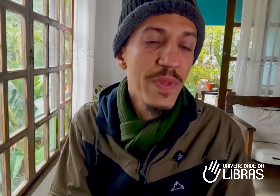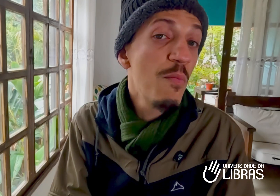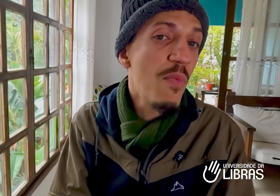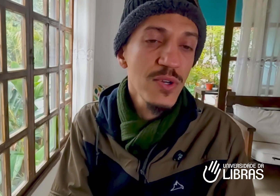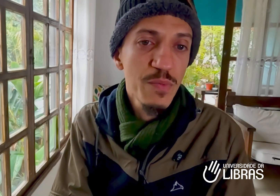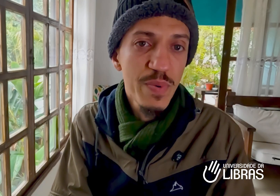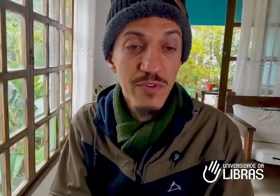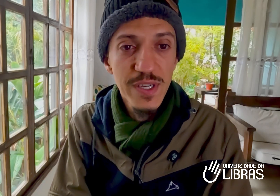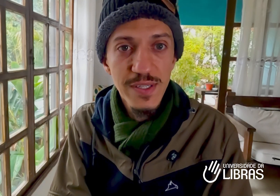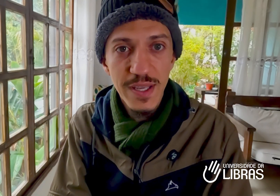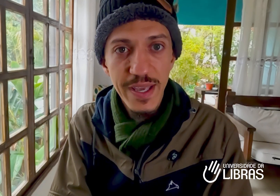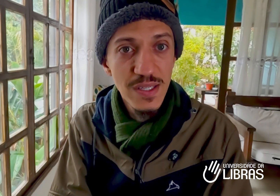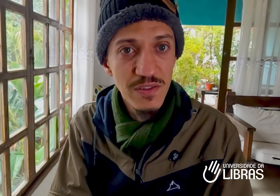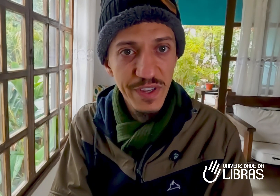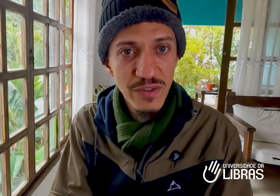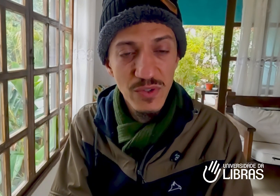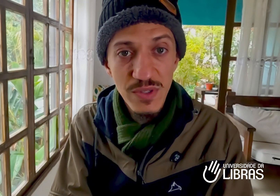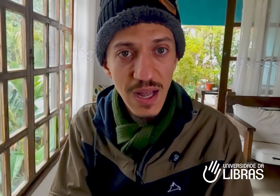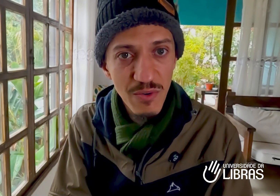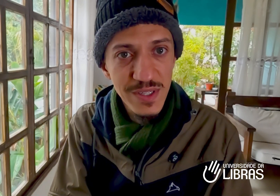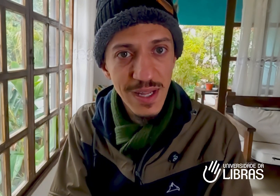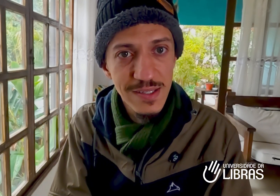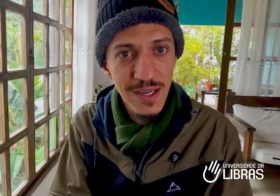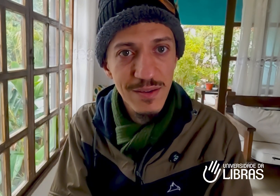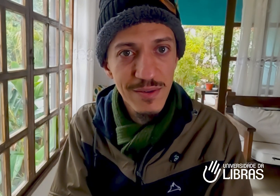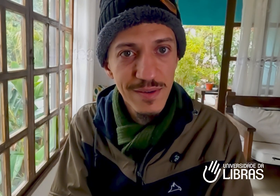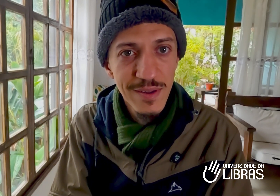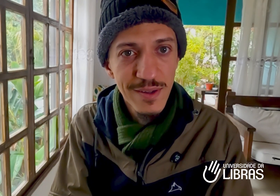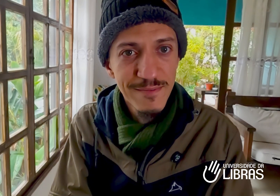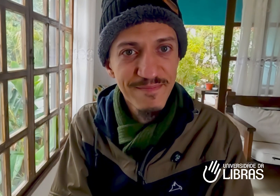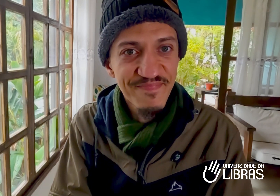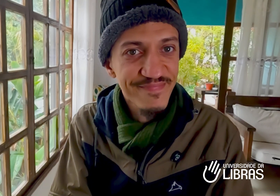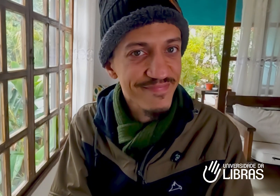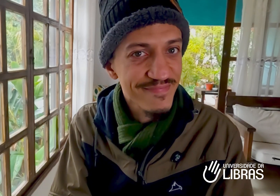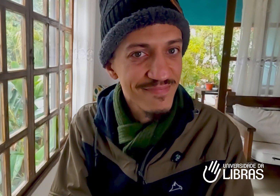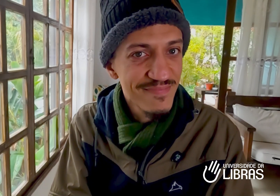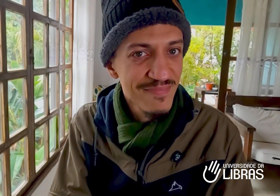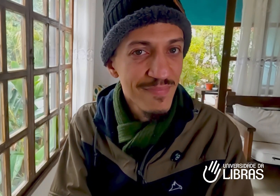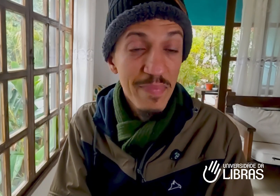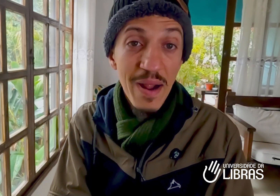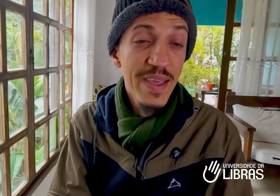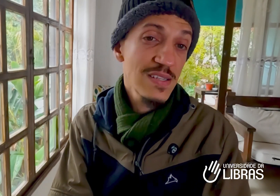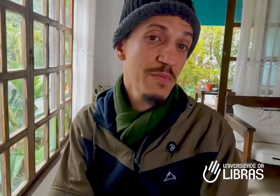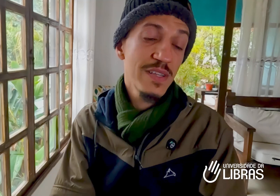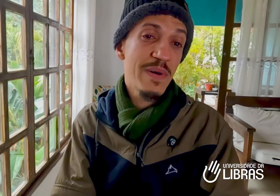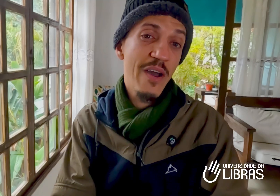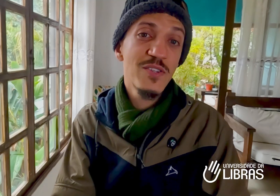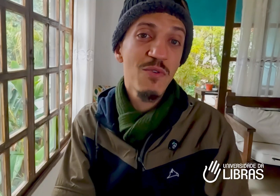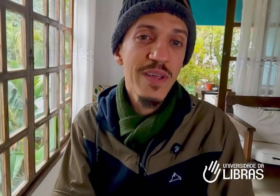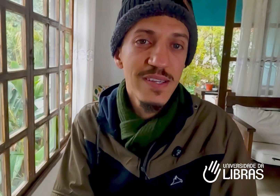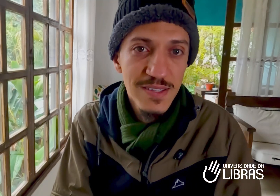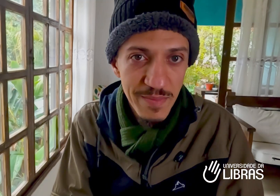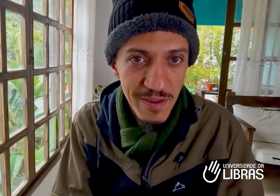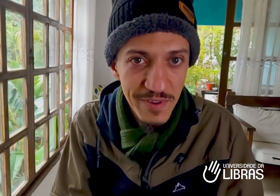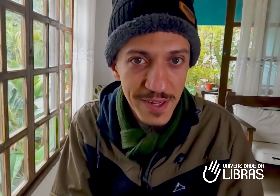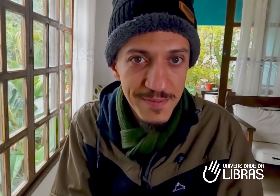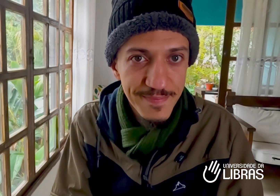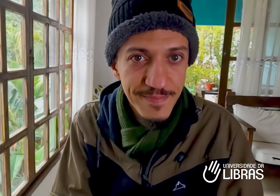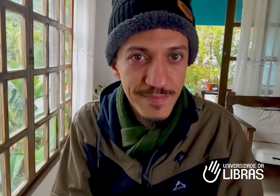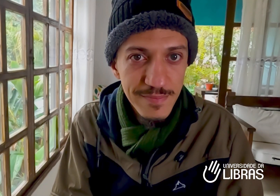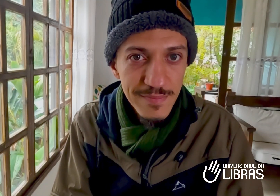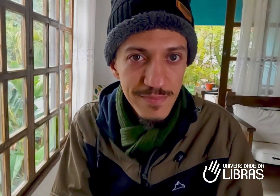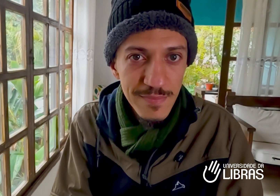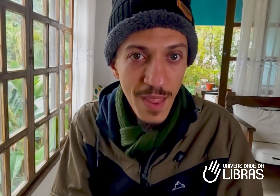Quando eu mostro para vocês aqui esses vídeos dos alunos sinalizando, para mim essa é uma das maiores conquistas da minha vida.